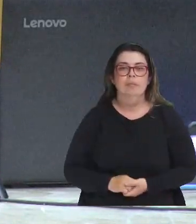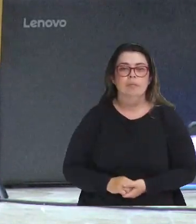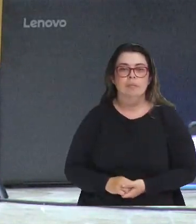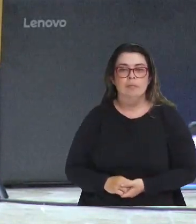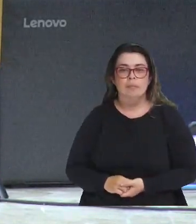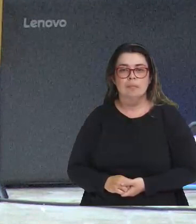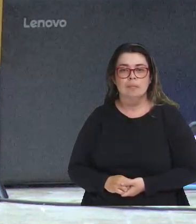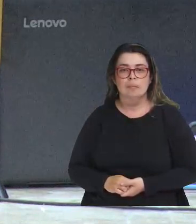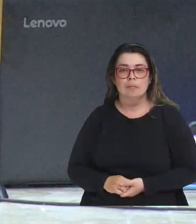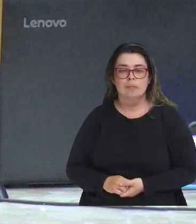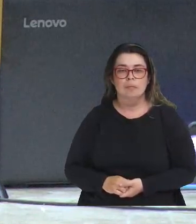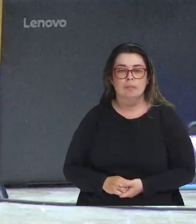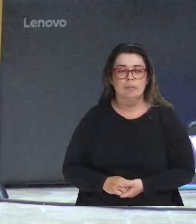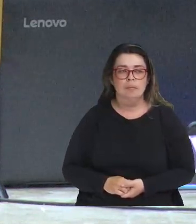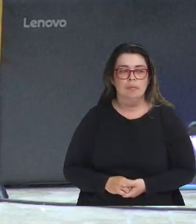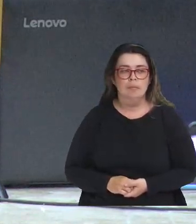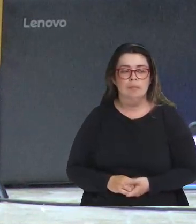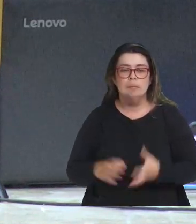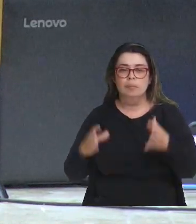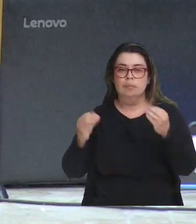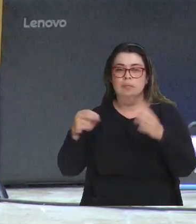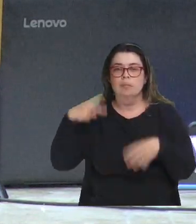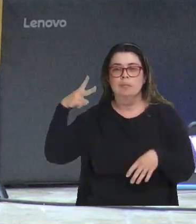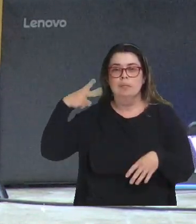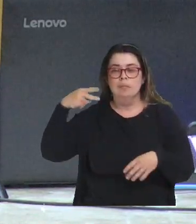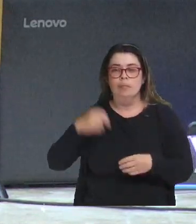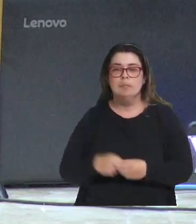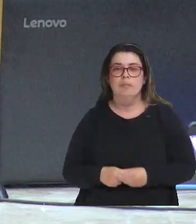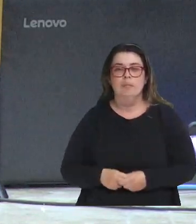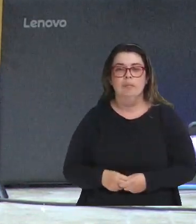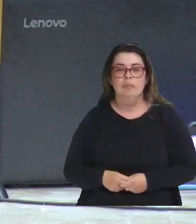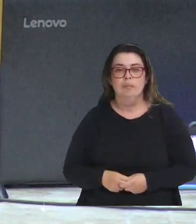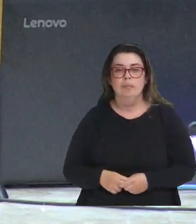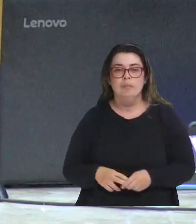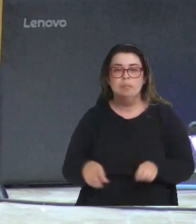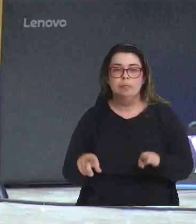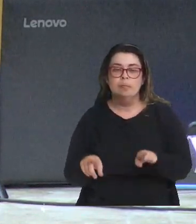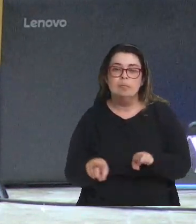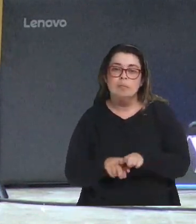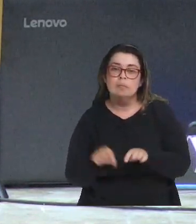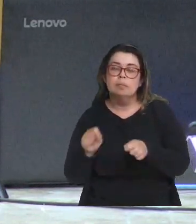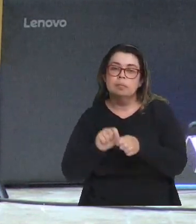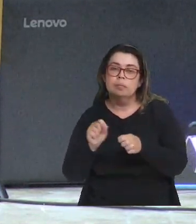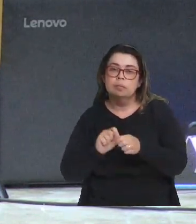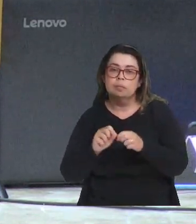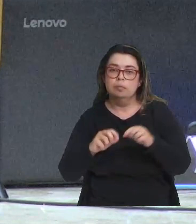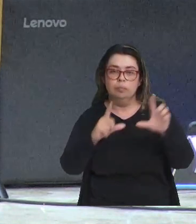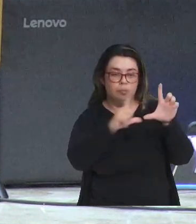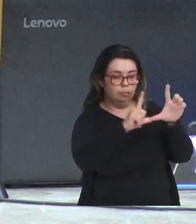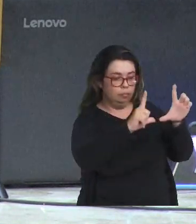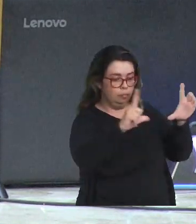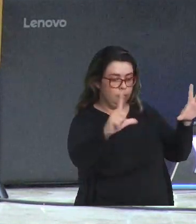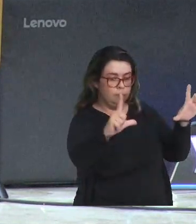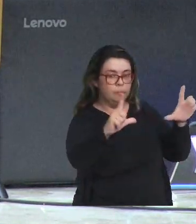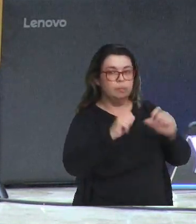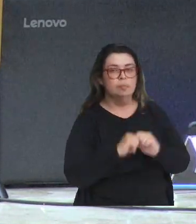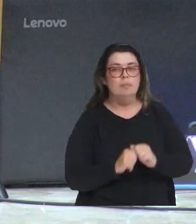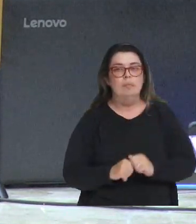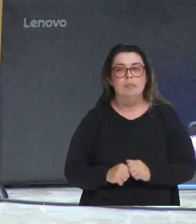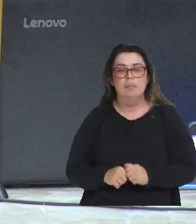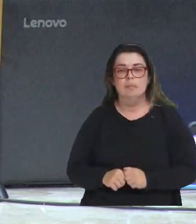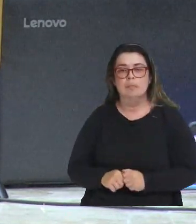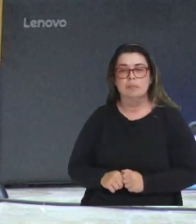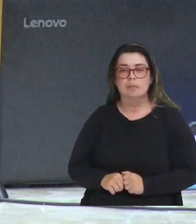193/2022, de autoria de diversos vereadores, que dispõe sobre normas de confecção e fixação de placas por